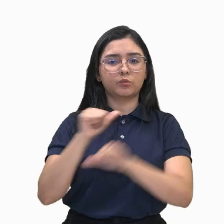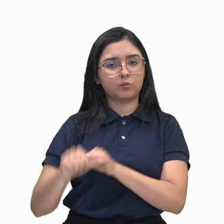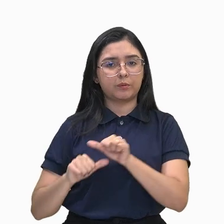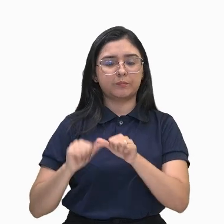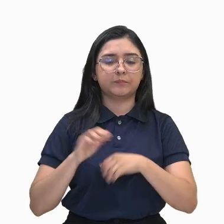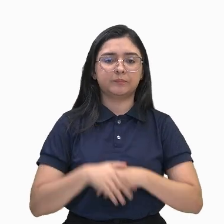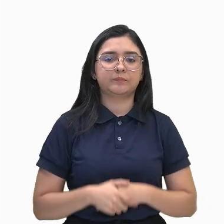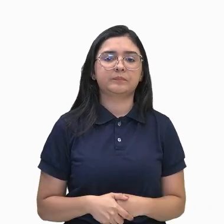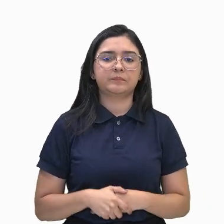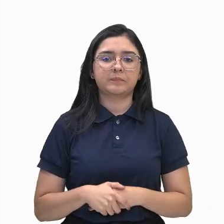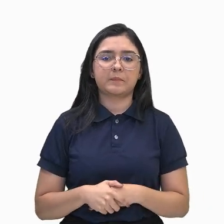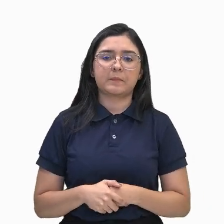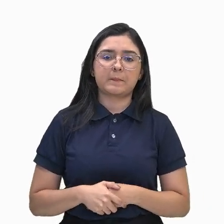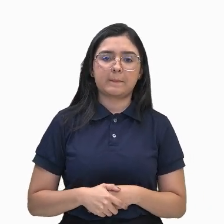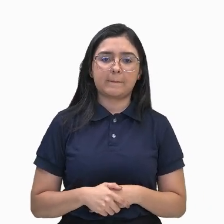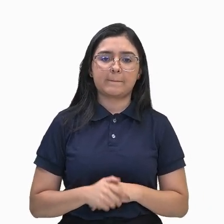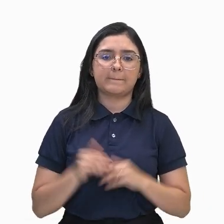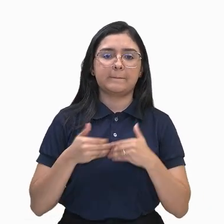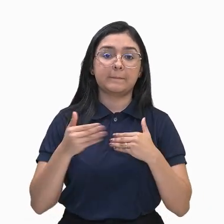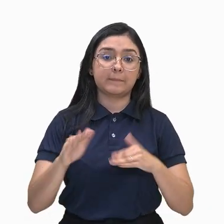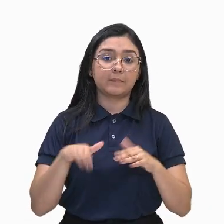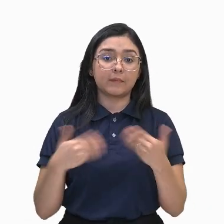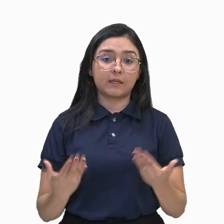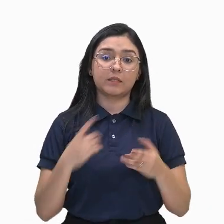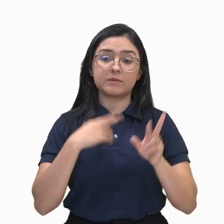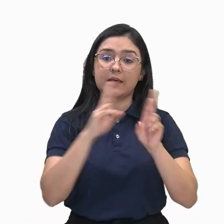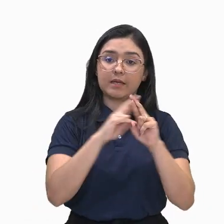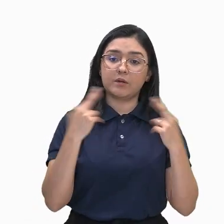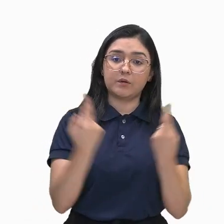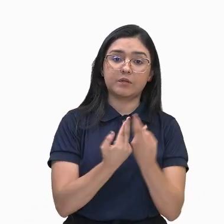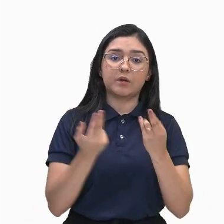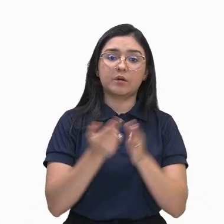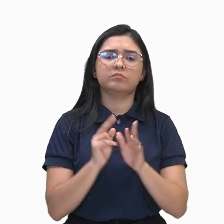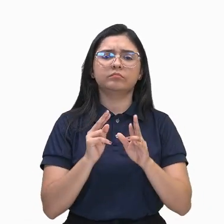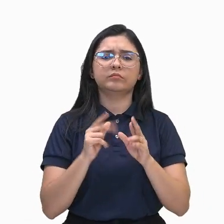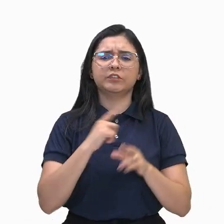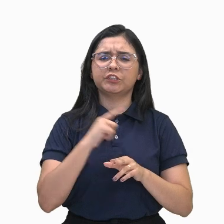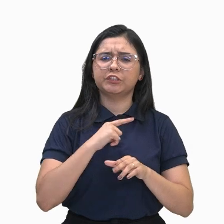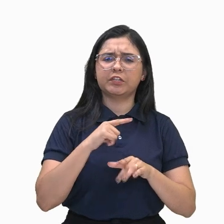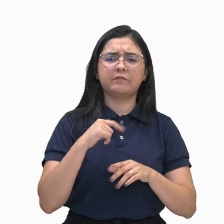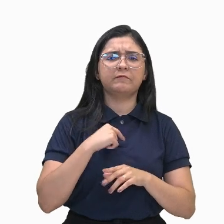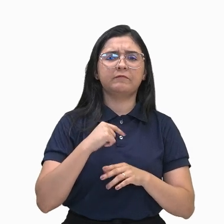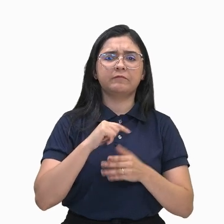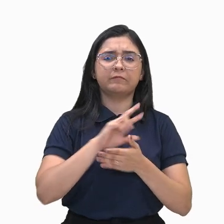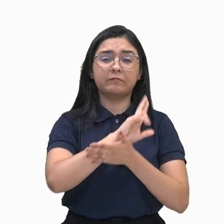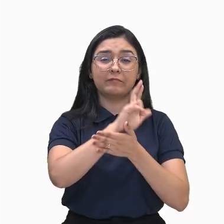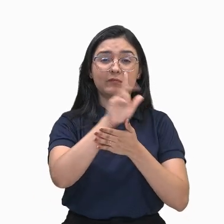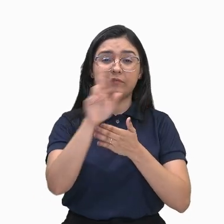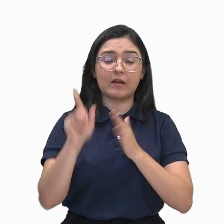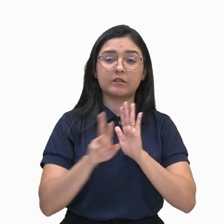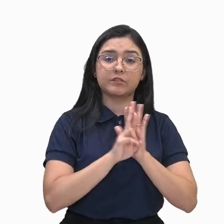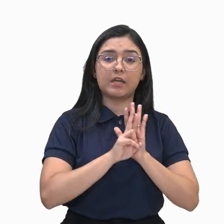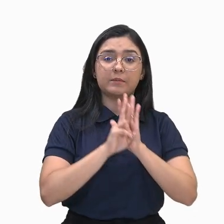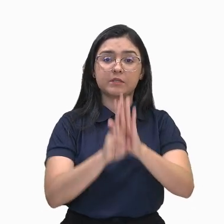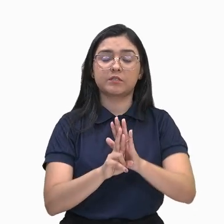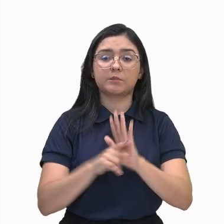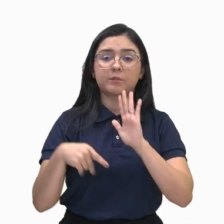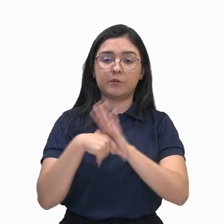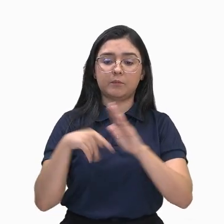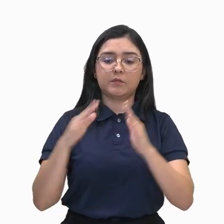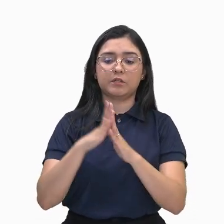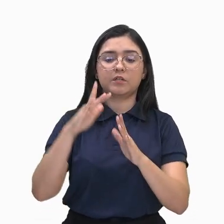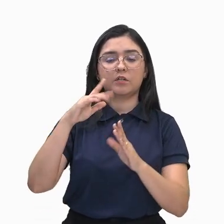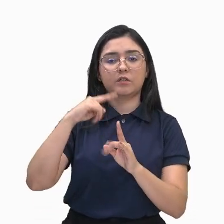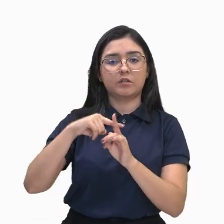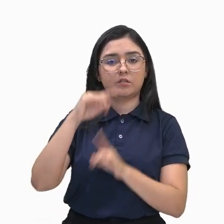adiante. Desta maneira, o Concílio de Trento surgiu representante da Igreja Católica, reuniu representantes da Igreja Católica